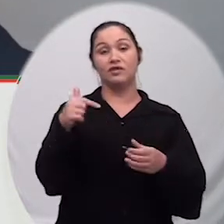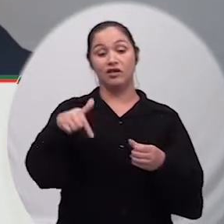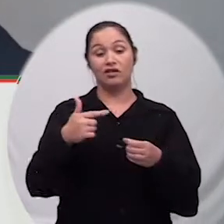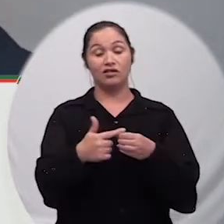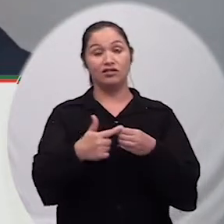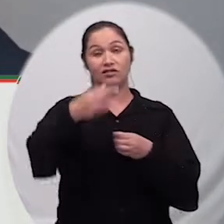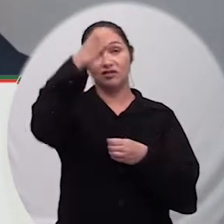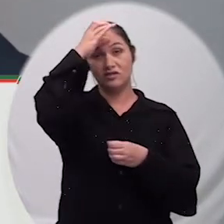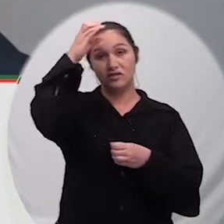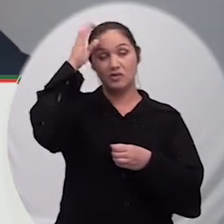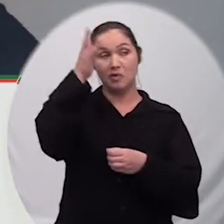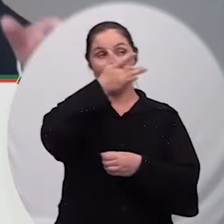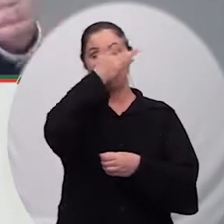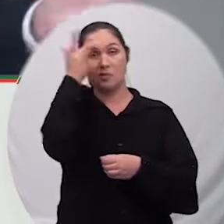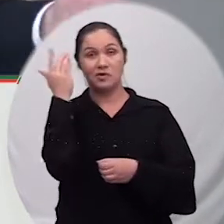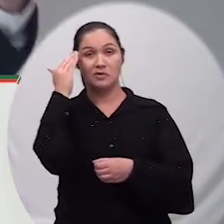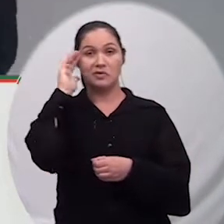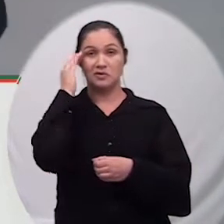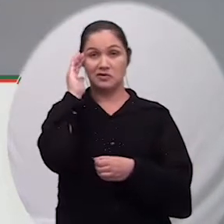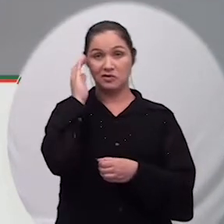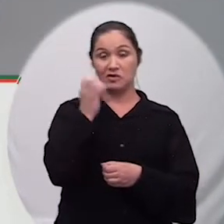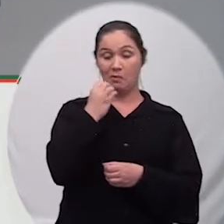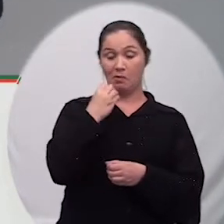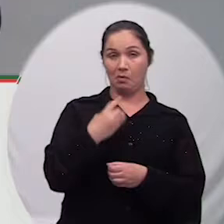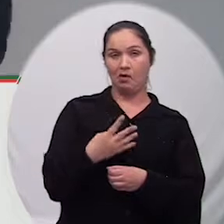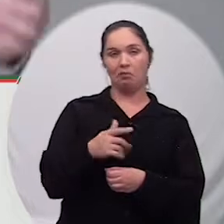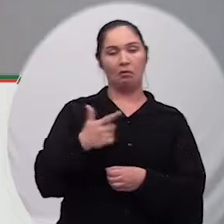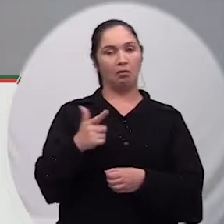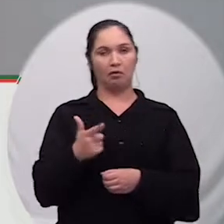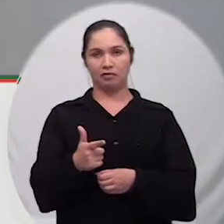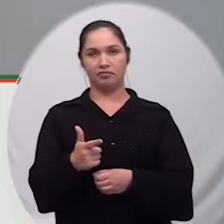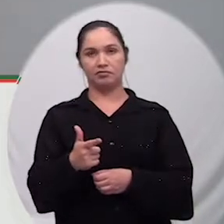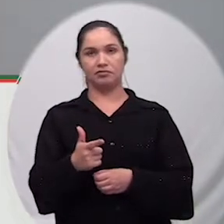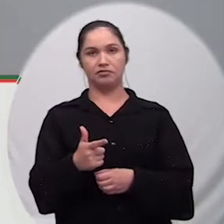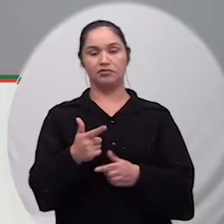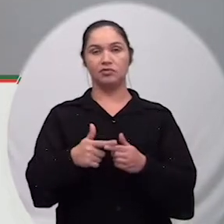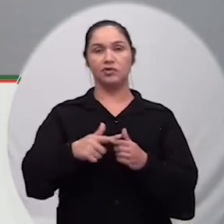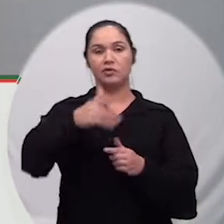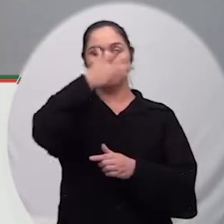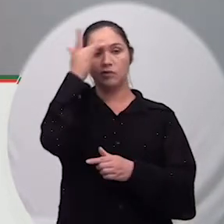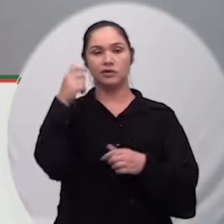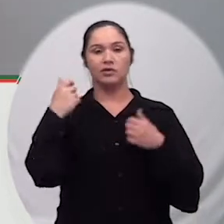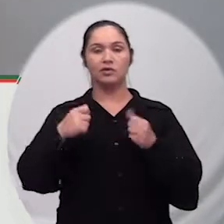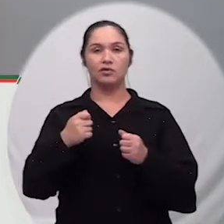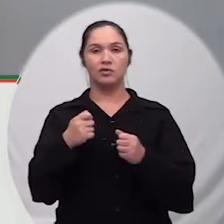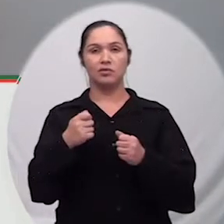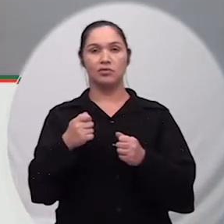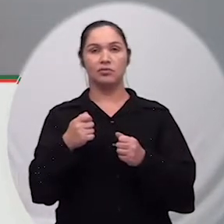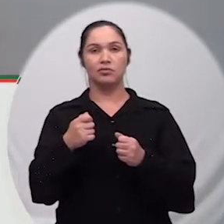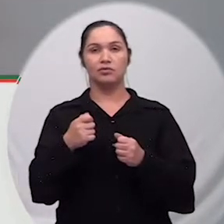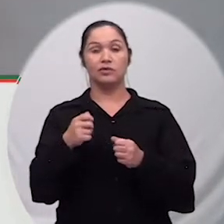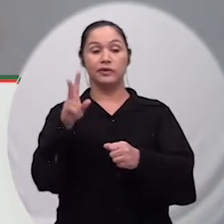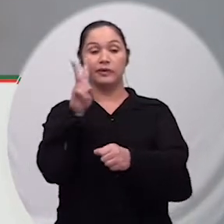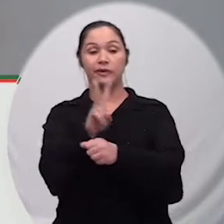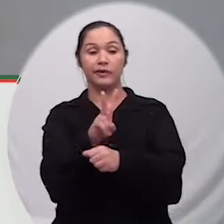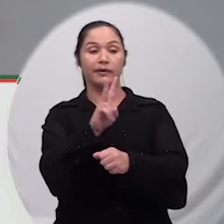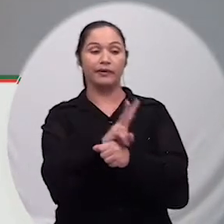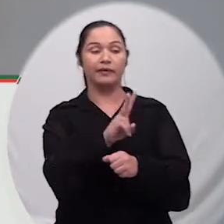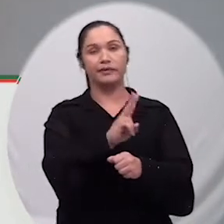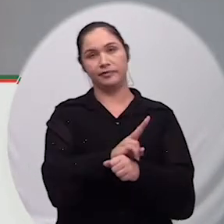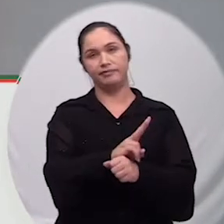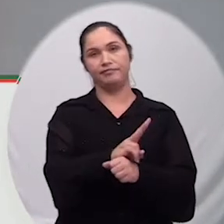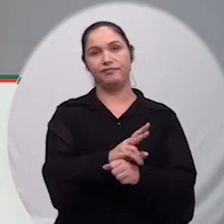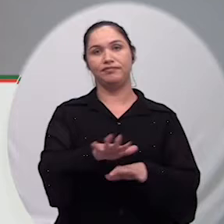habilitado, né? Pelo que vê, assim, né? Não tem ninguém habilitado no município para verificar e cobrar e fiscalizar isso na diretoria de trânsito,